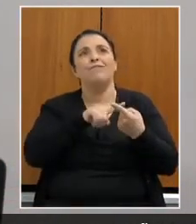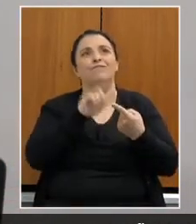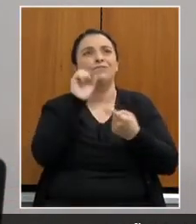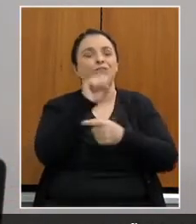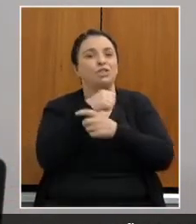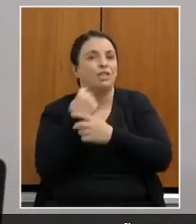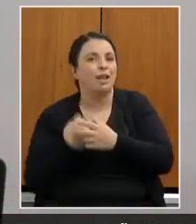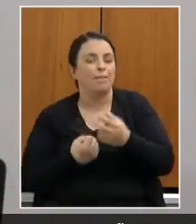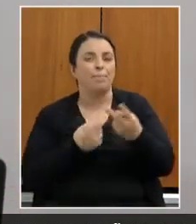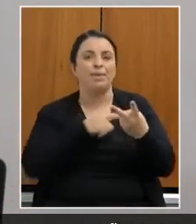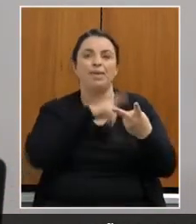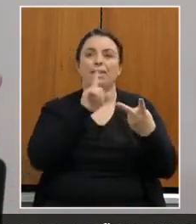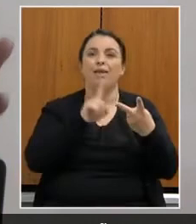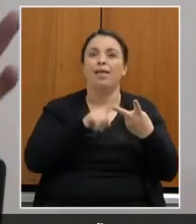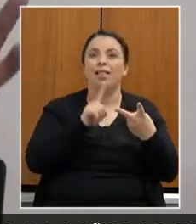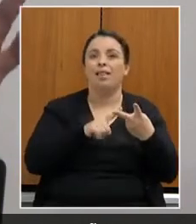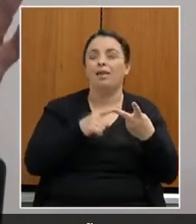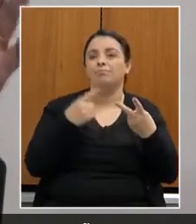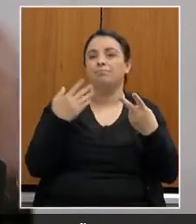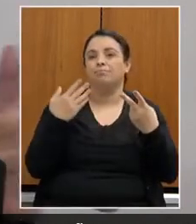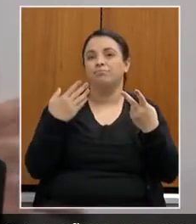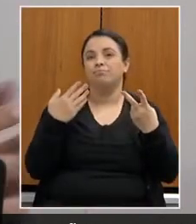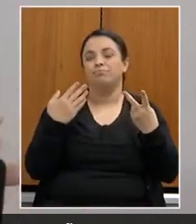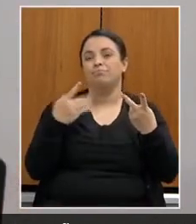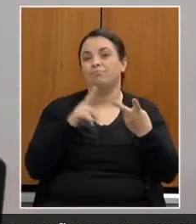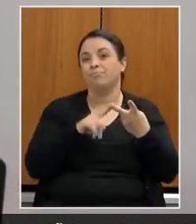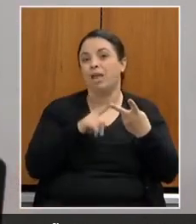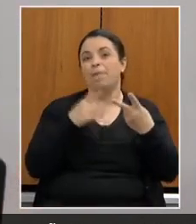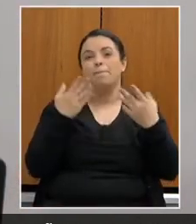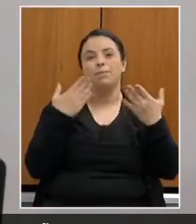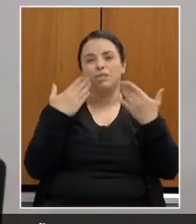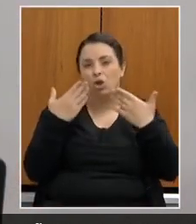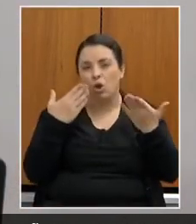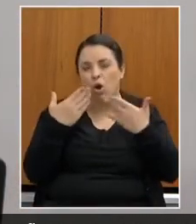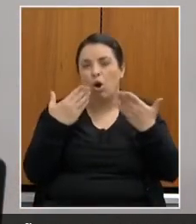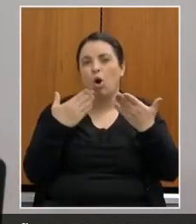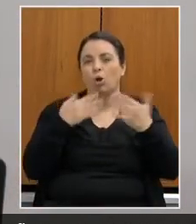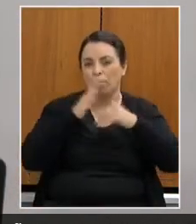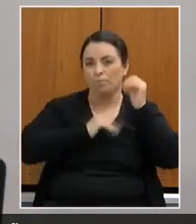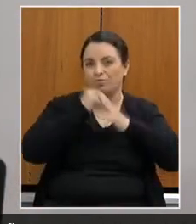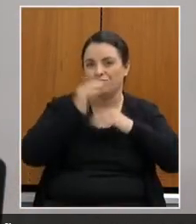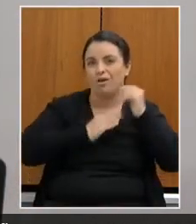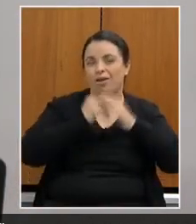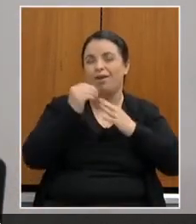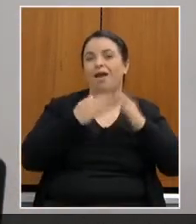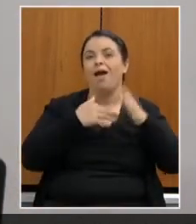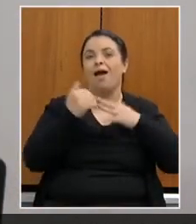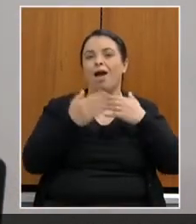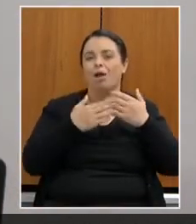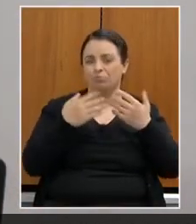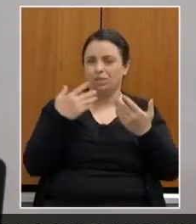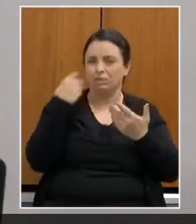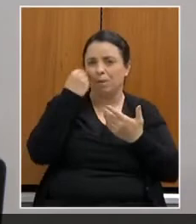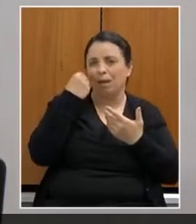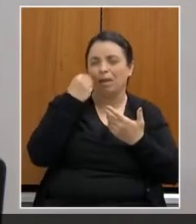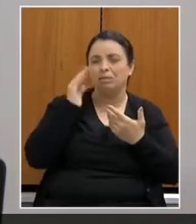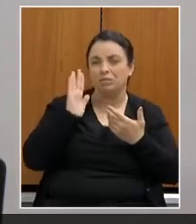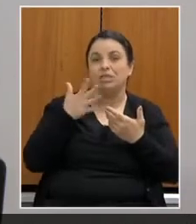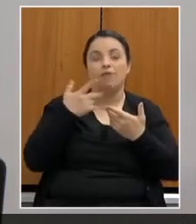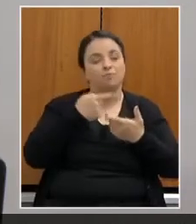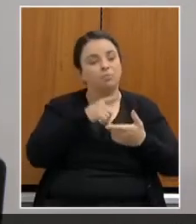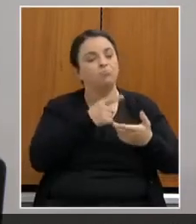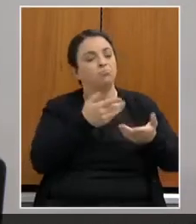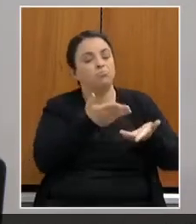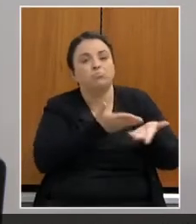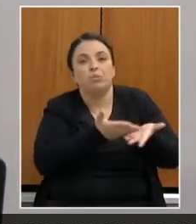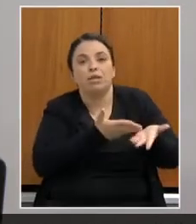psicólogo, de um psicólogo experiente. E os resultados